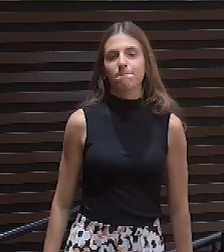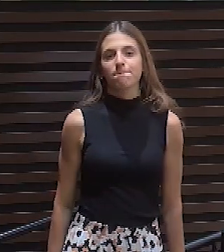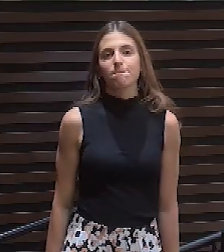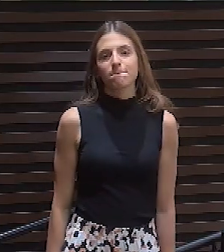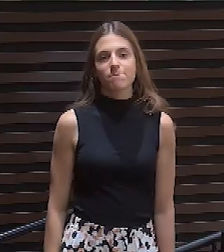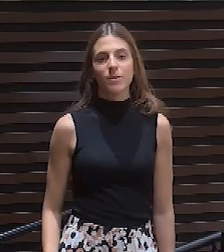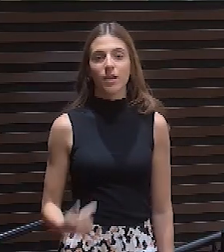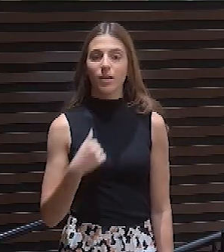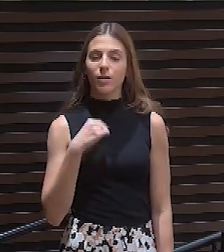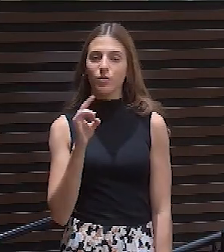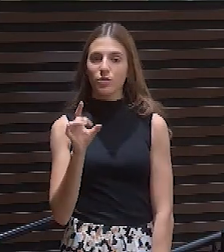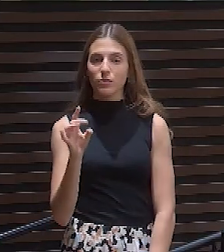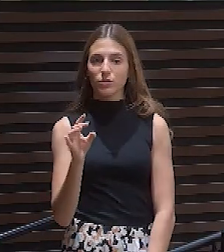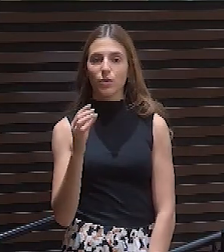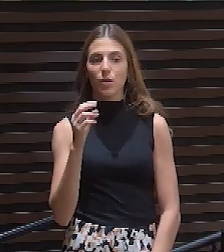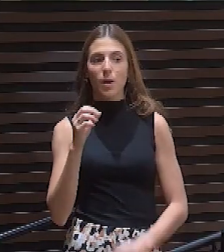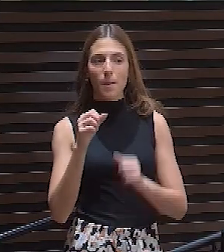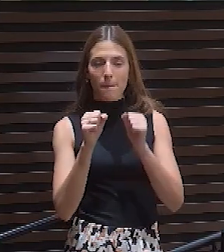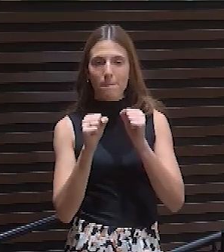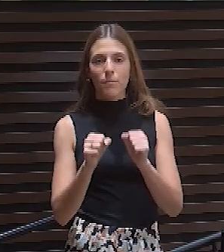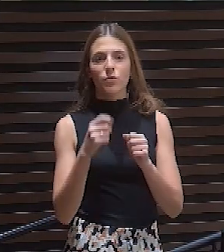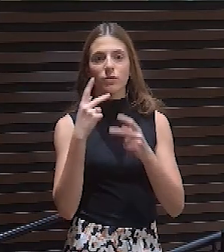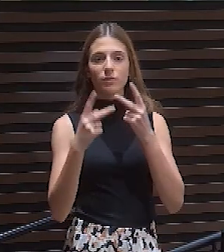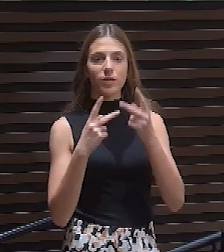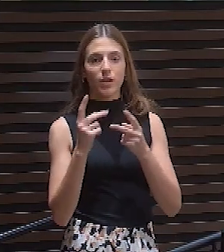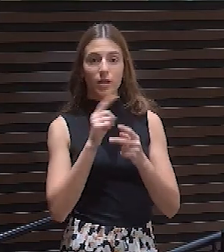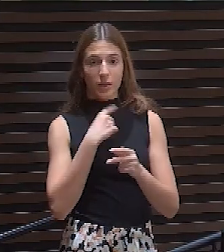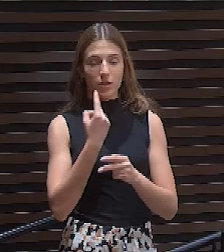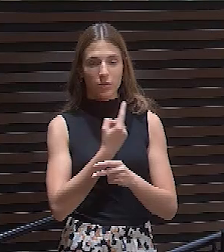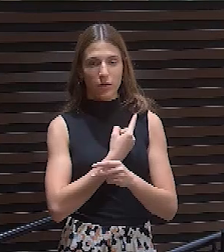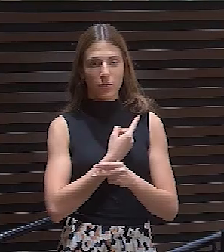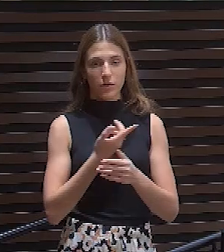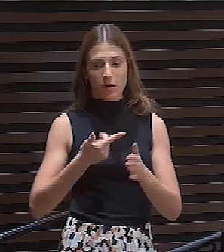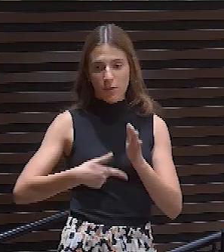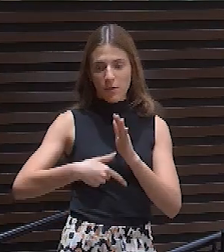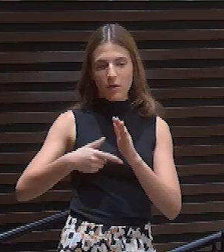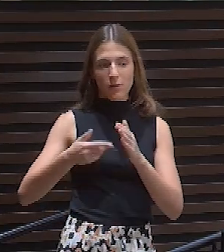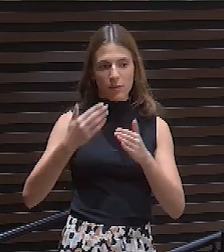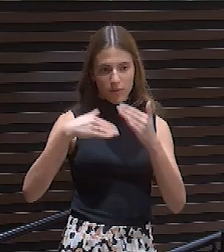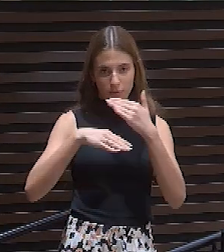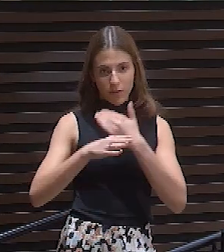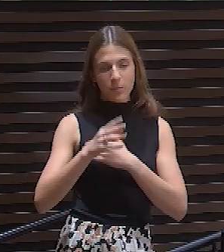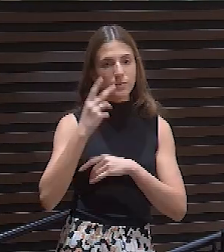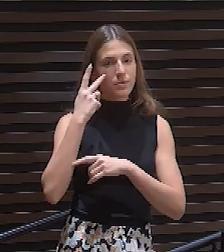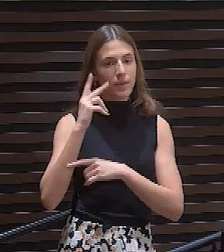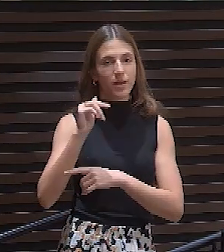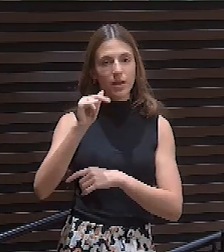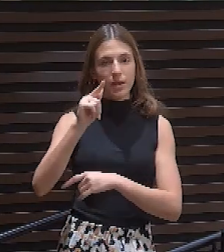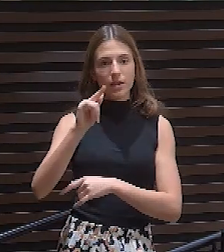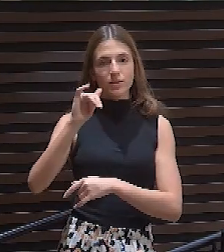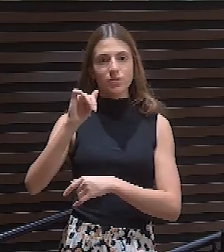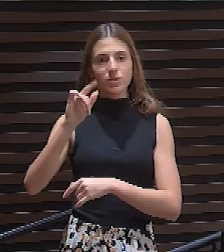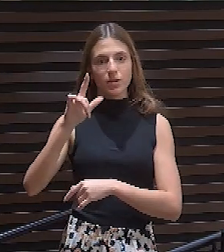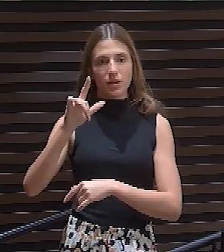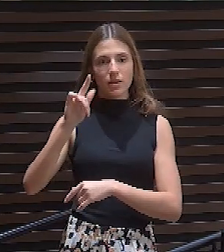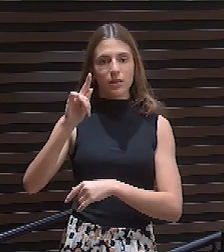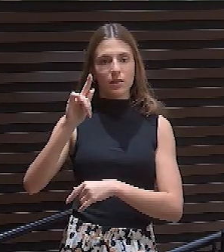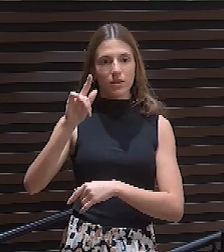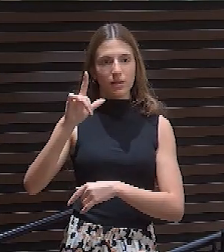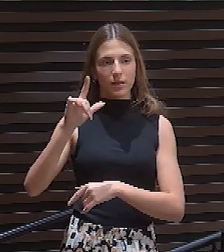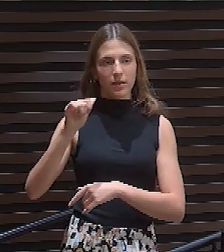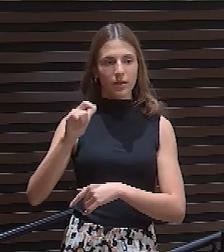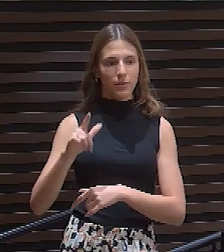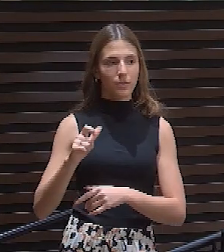Eu só posso dizer assim, que voltemos a Gilgal antes de marcharmos para Jericó. Que passemos